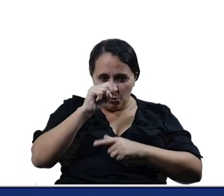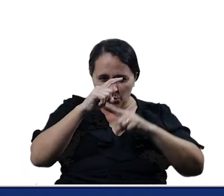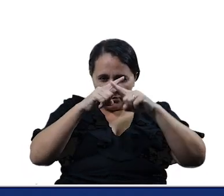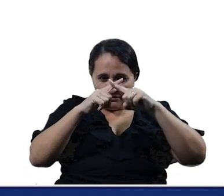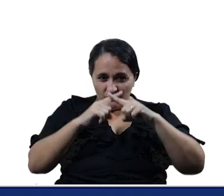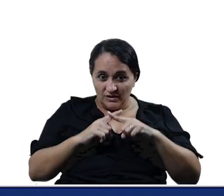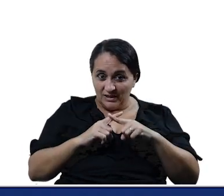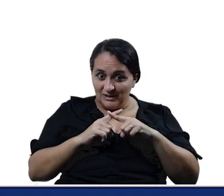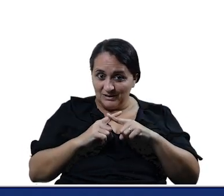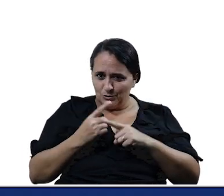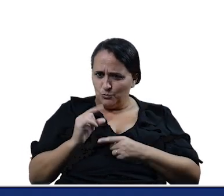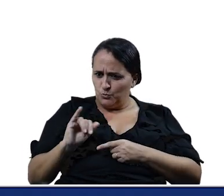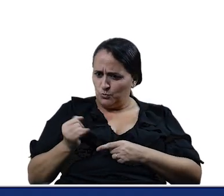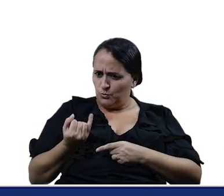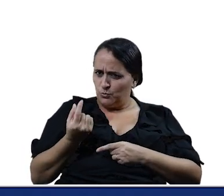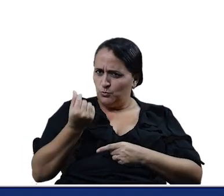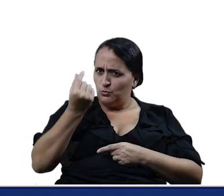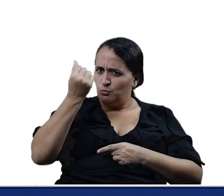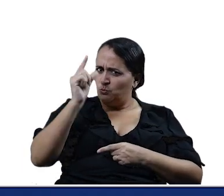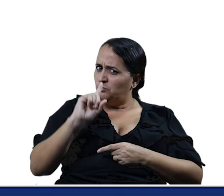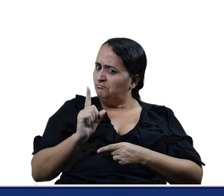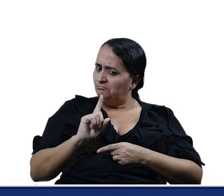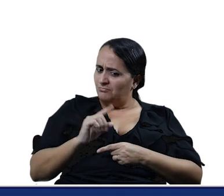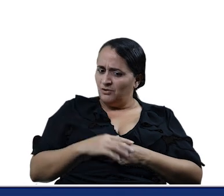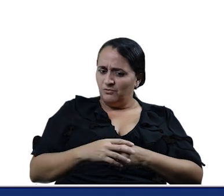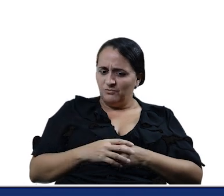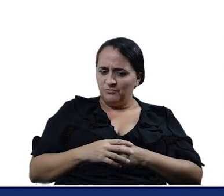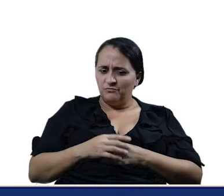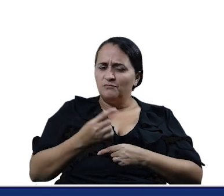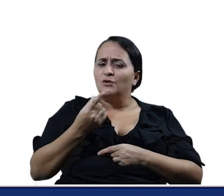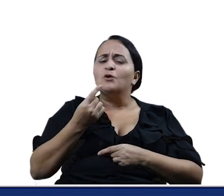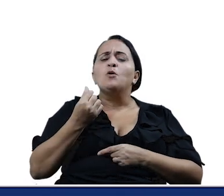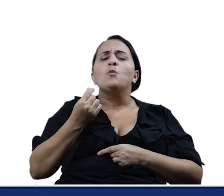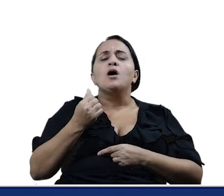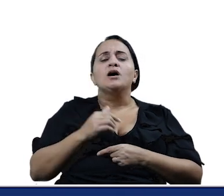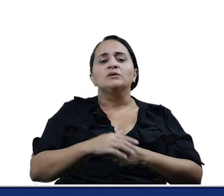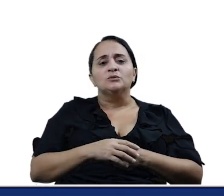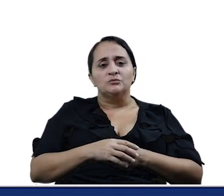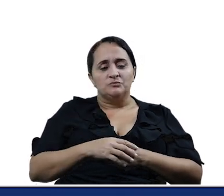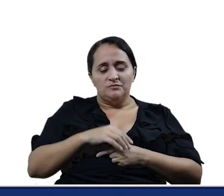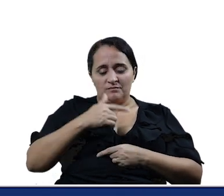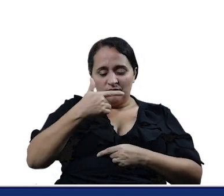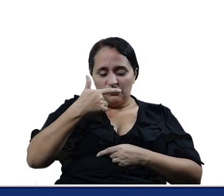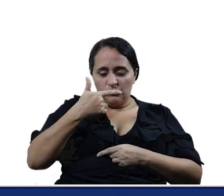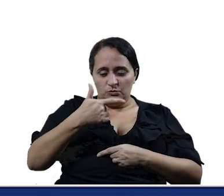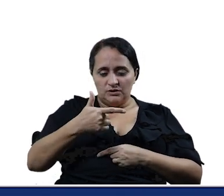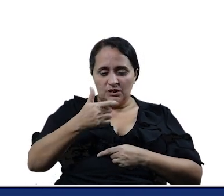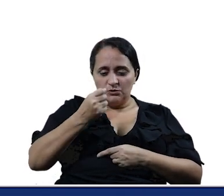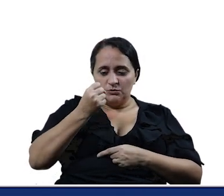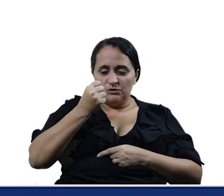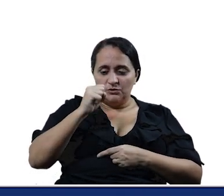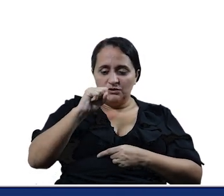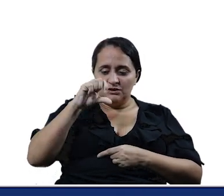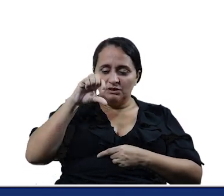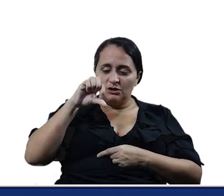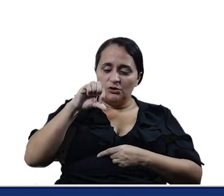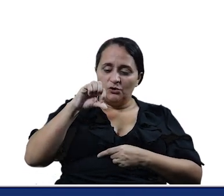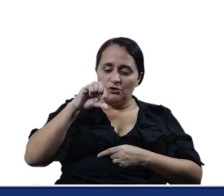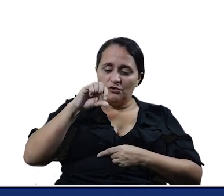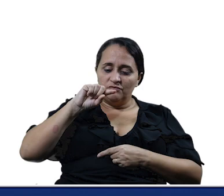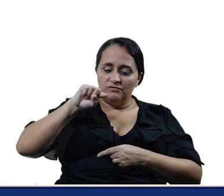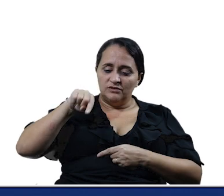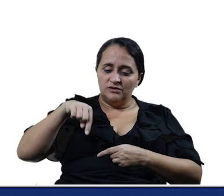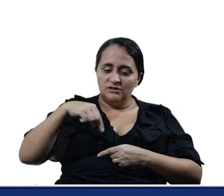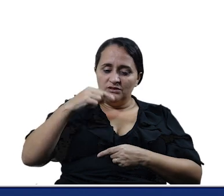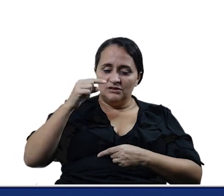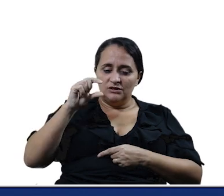289,90. Ou seja, R$ 289,90 centavos. A